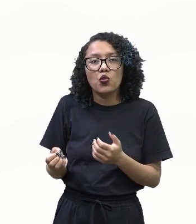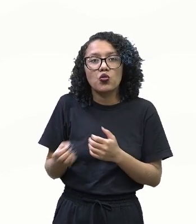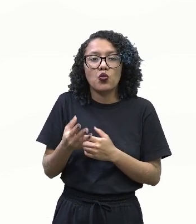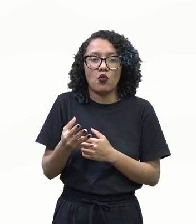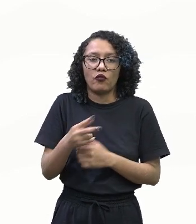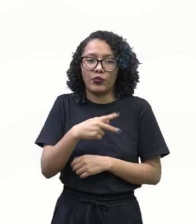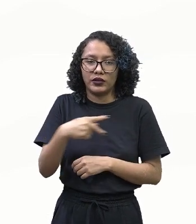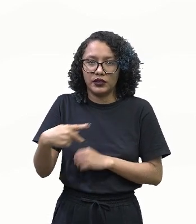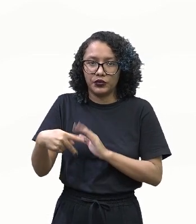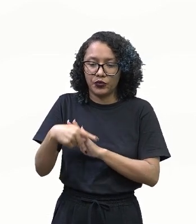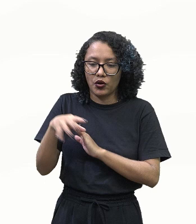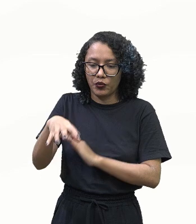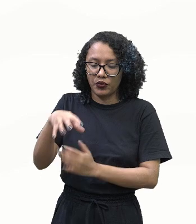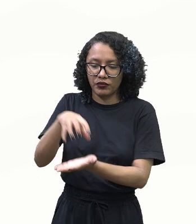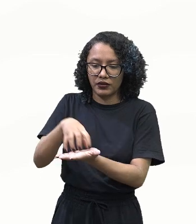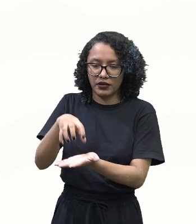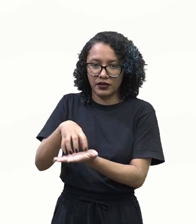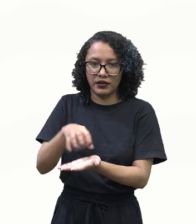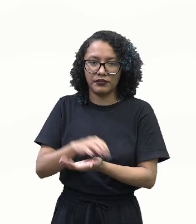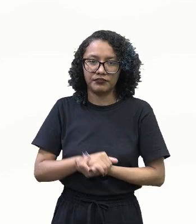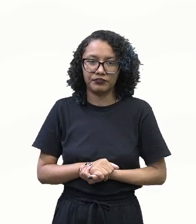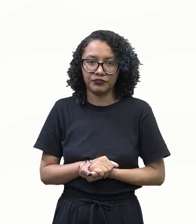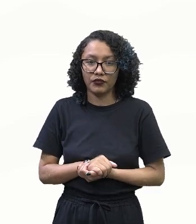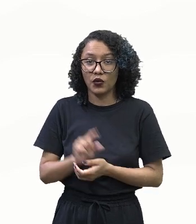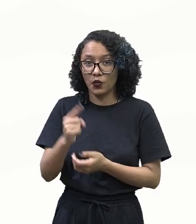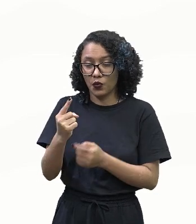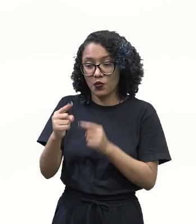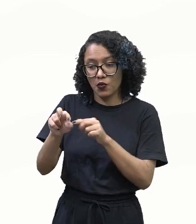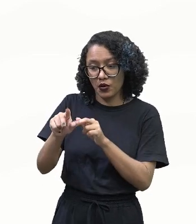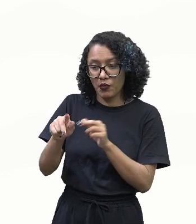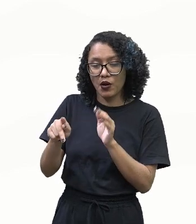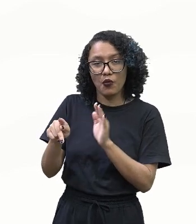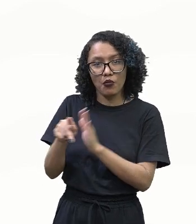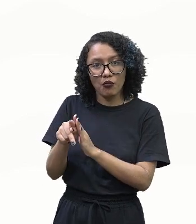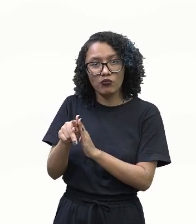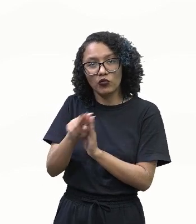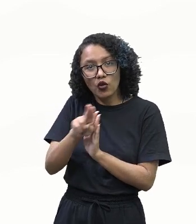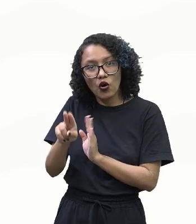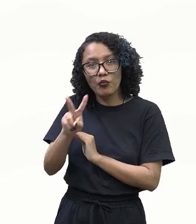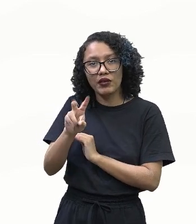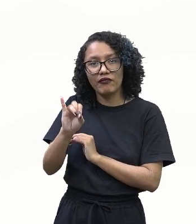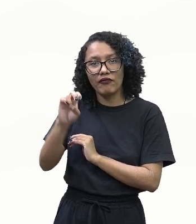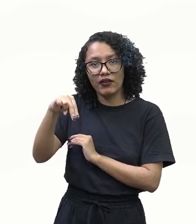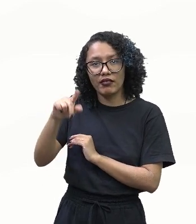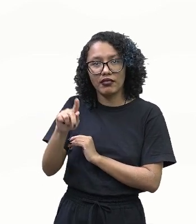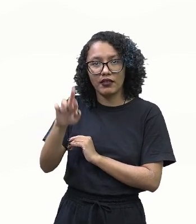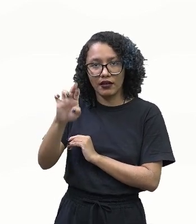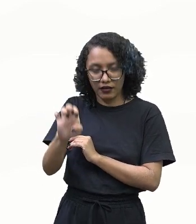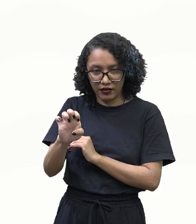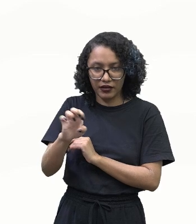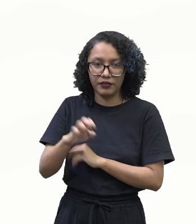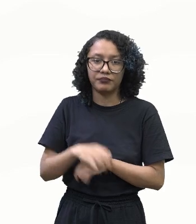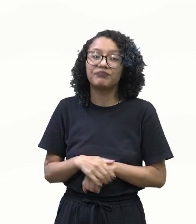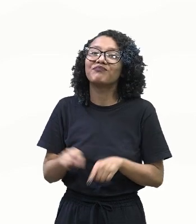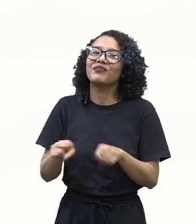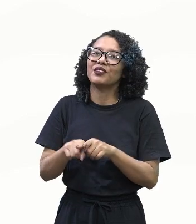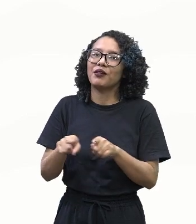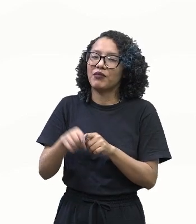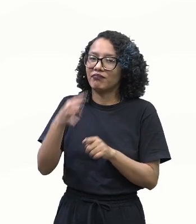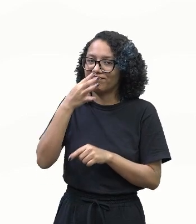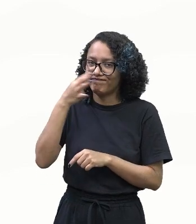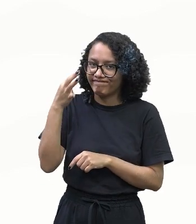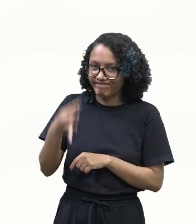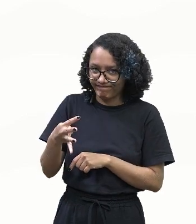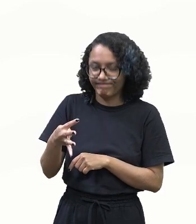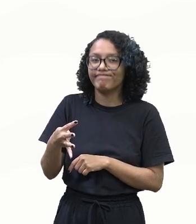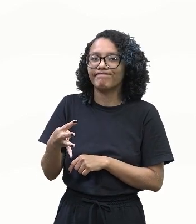província um dos irmãos Vinagre. Esse também vai ser acusado de traição pelos